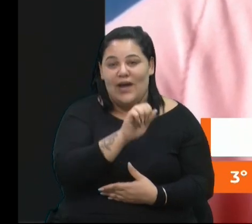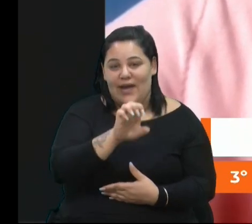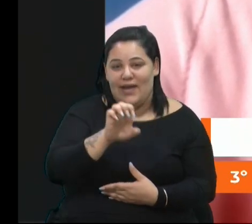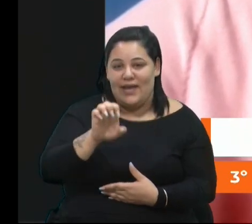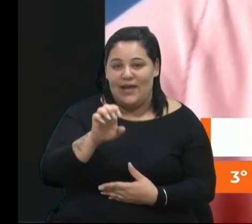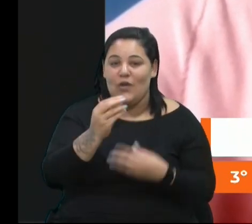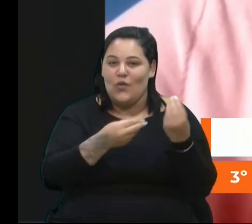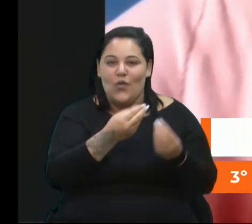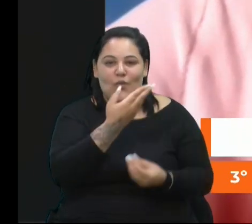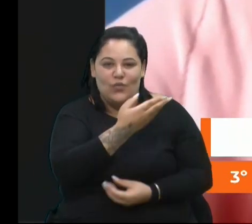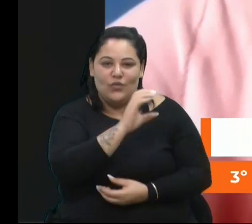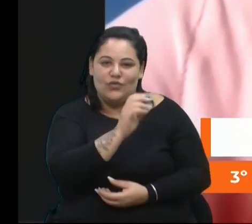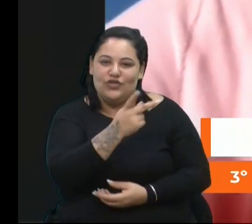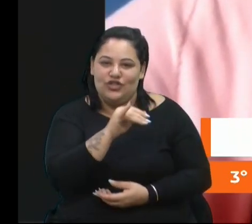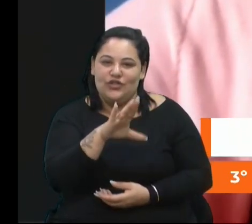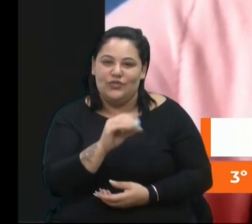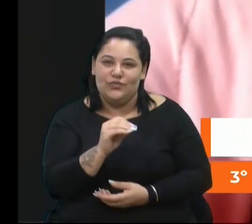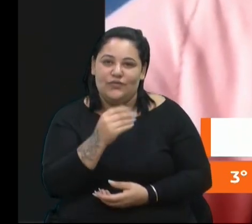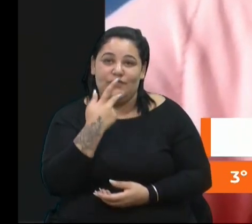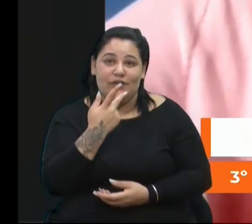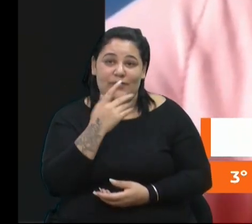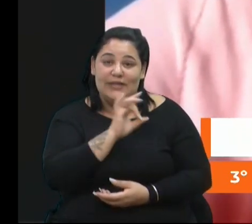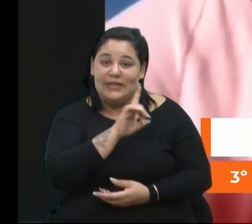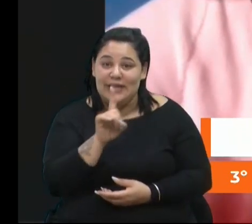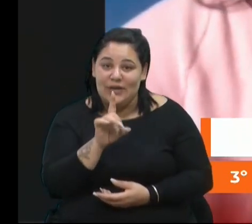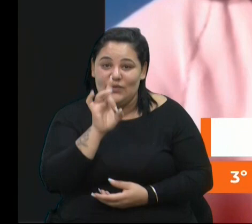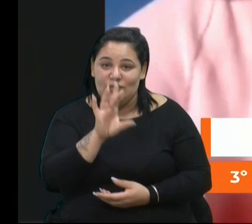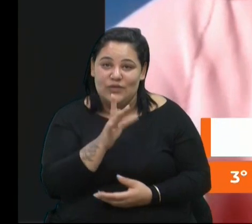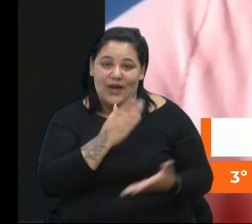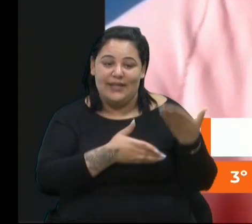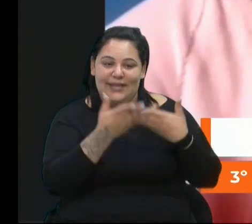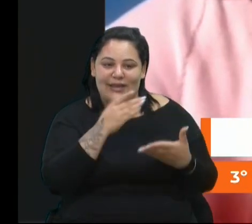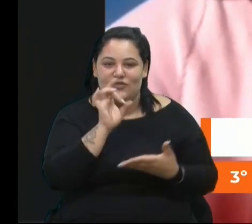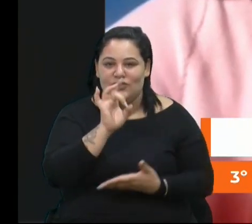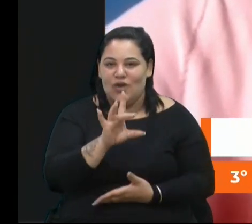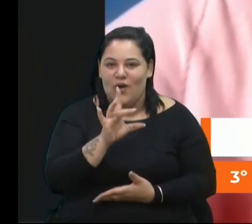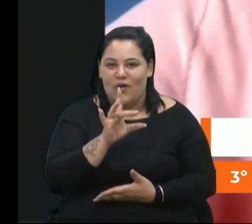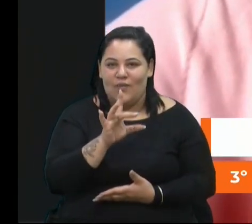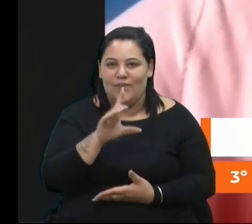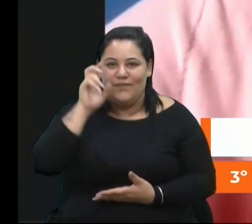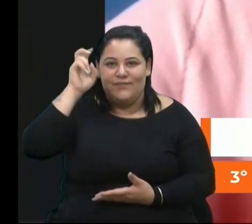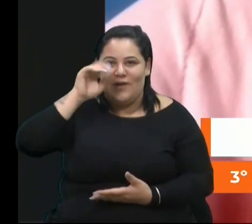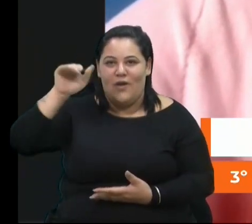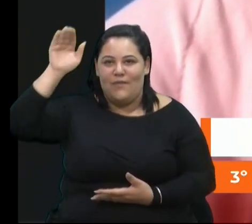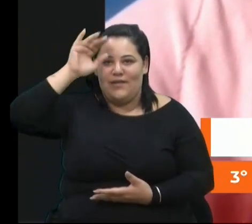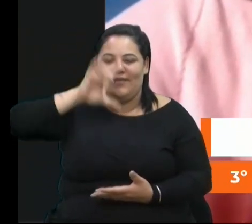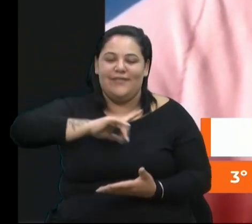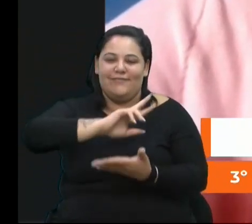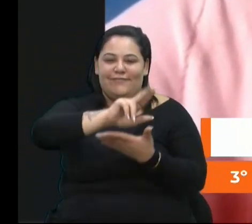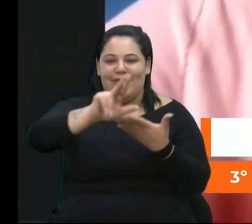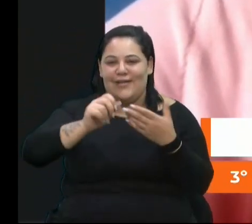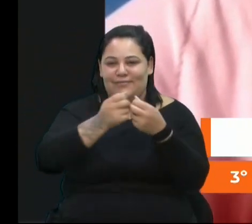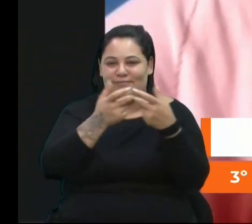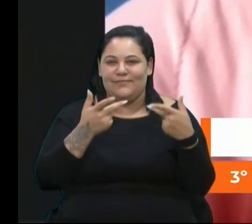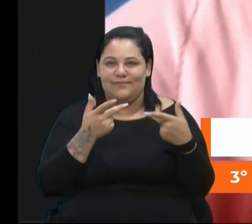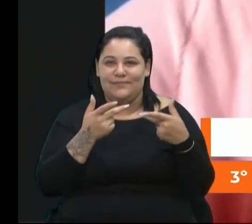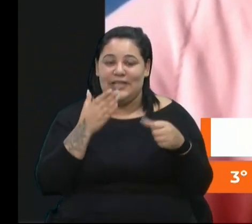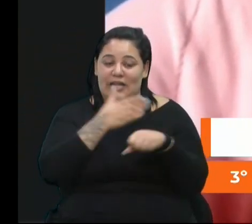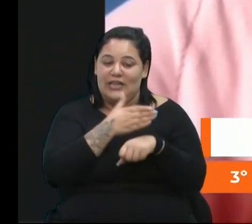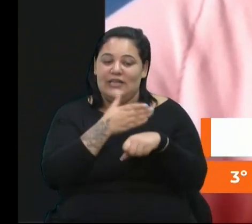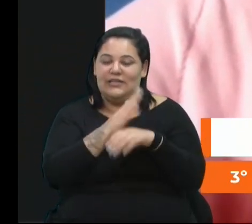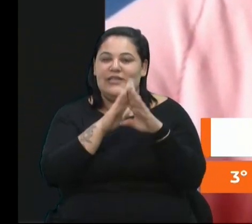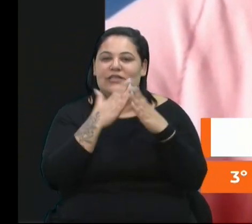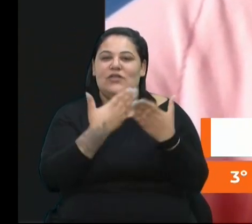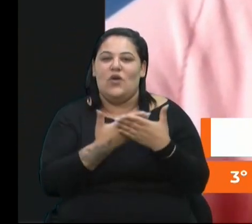aqui o Chico Bill, né, ele não atende somente os autohabilidosos, né? Então tem uma série de questões que vêm chegando às escolas e que